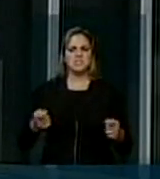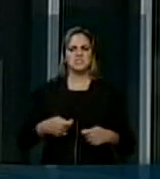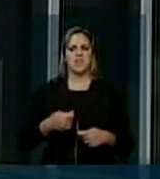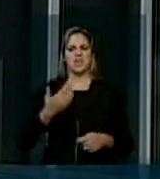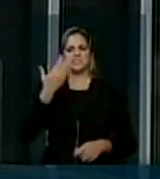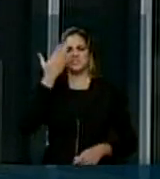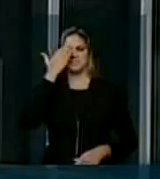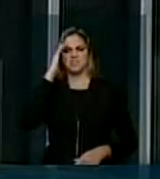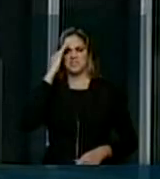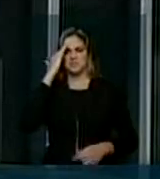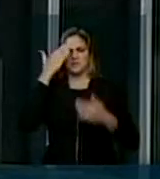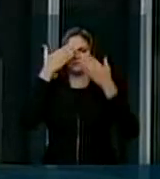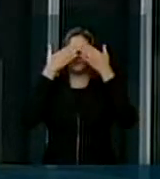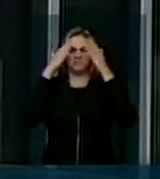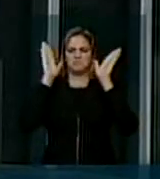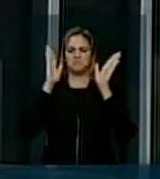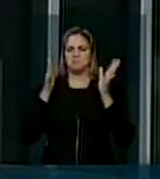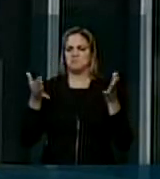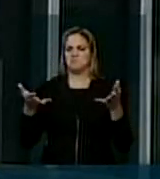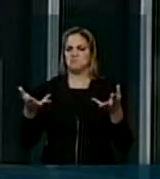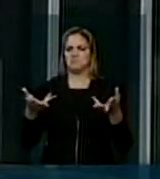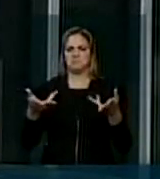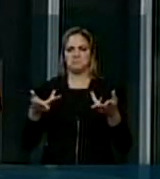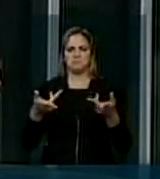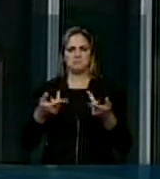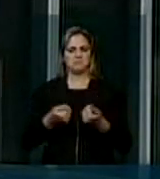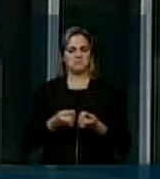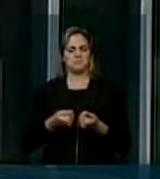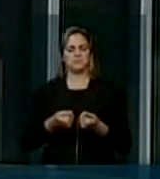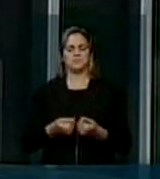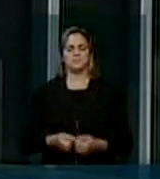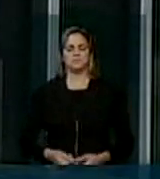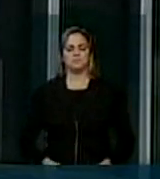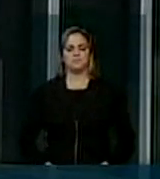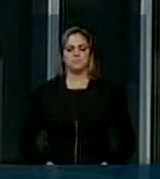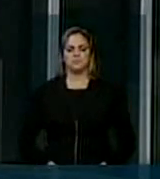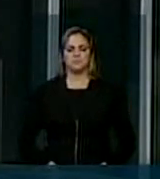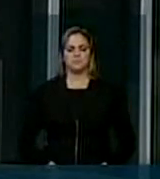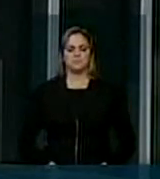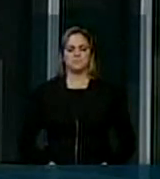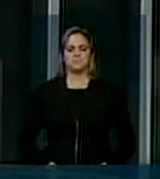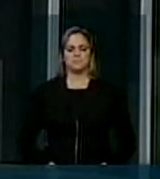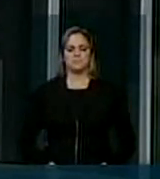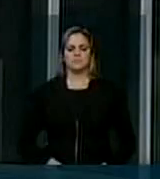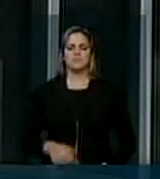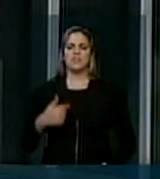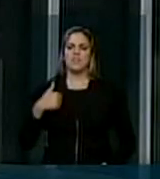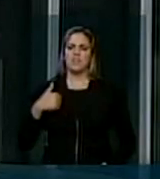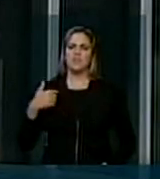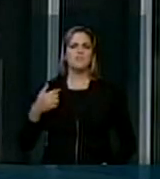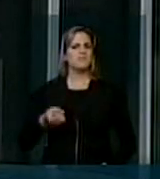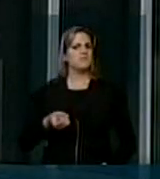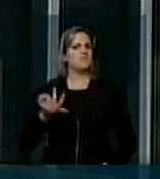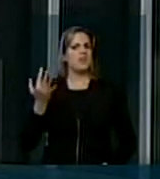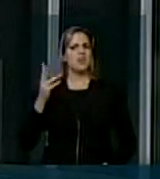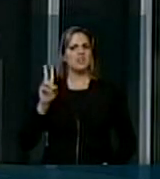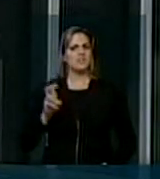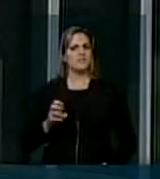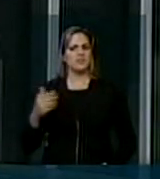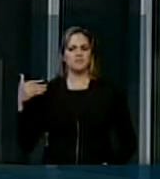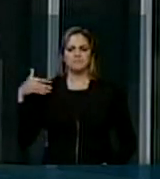lucidez extraordinária. Muitas vezes eu tenho vindo a esta tribuna aplaudir os